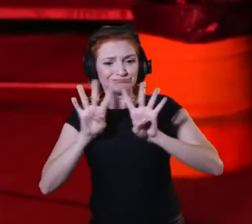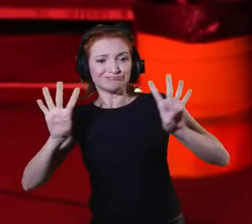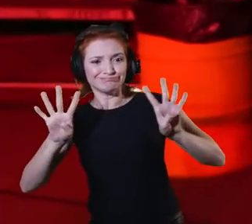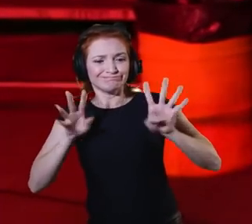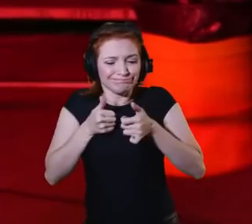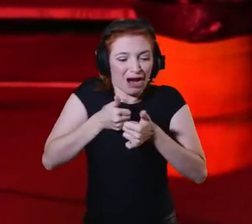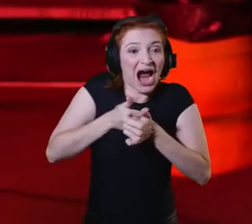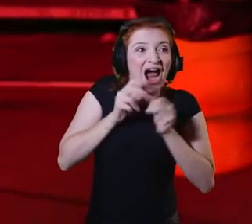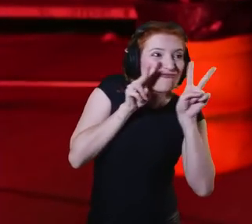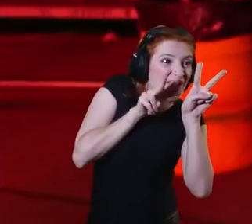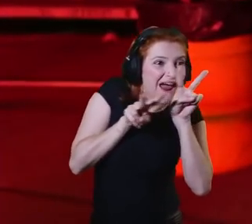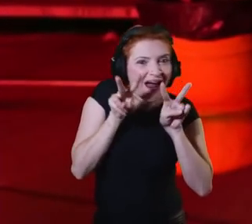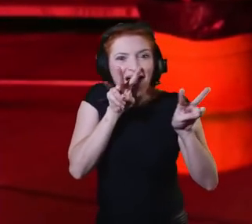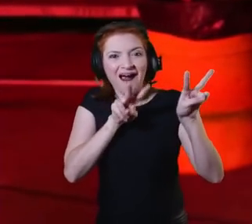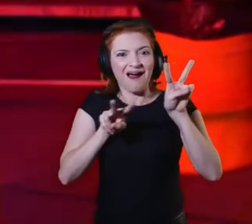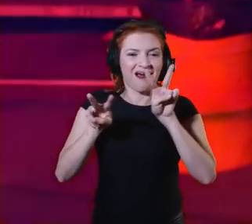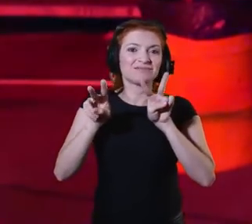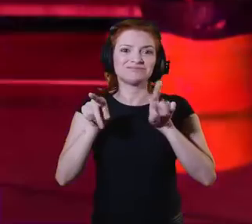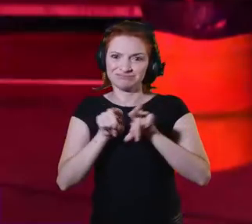perto.